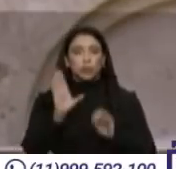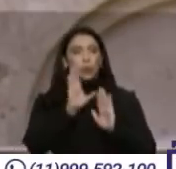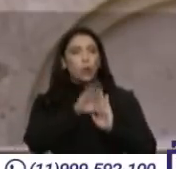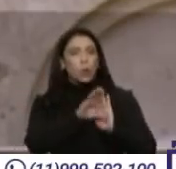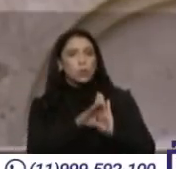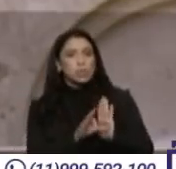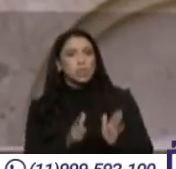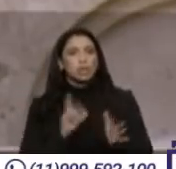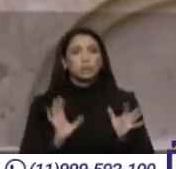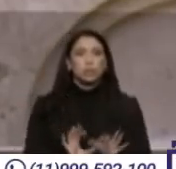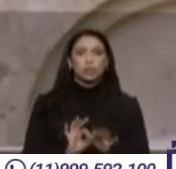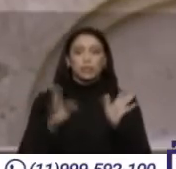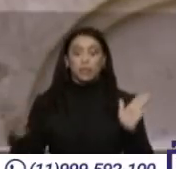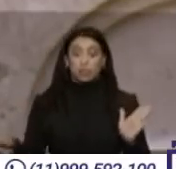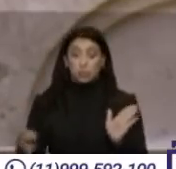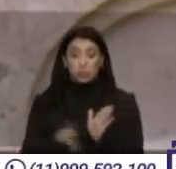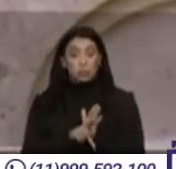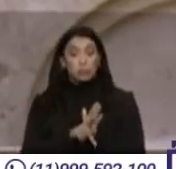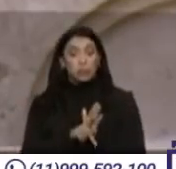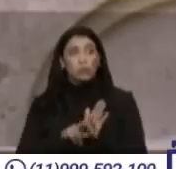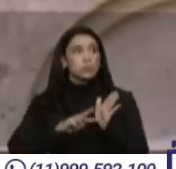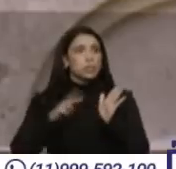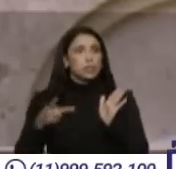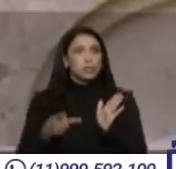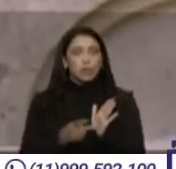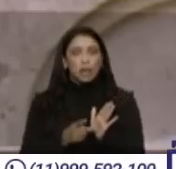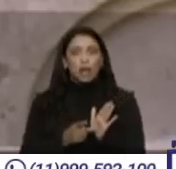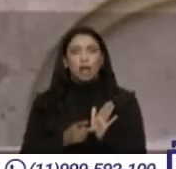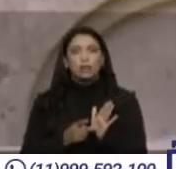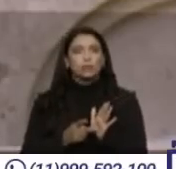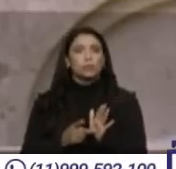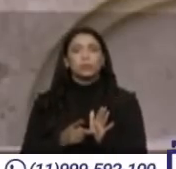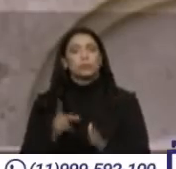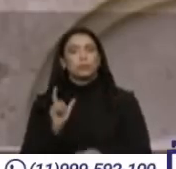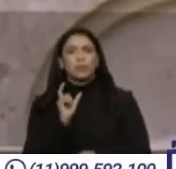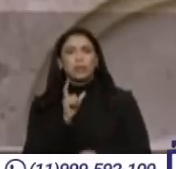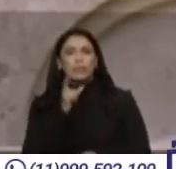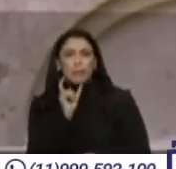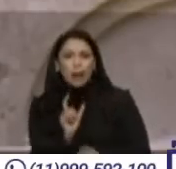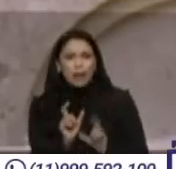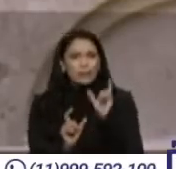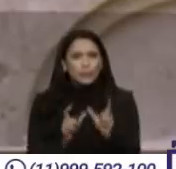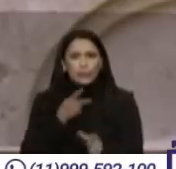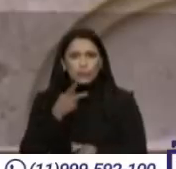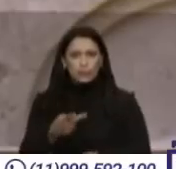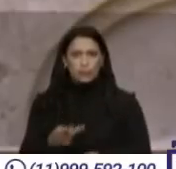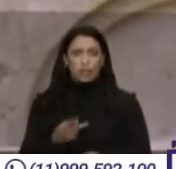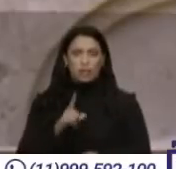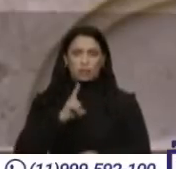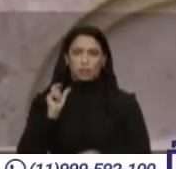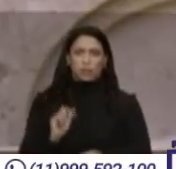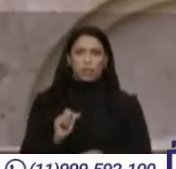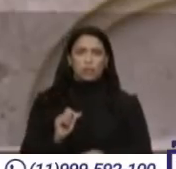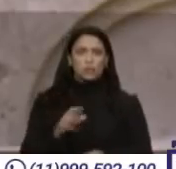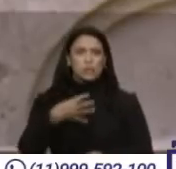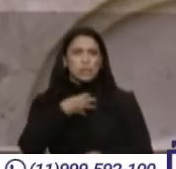de liberdade e o próprio sentido das palavras, tão a gosto de espíritos totalitários, como